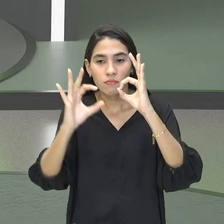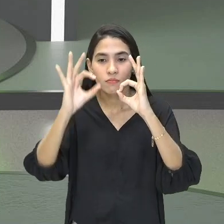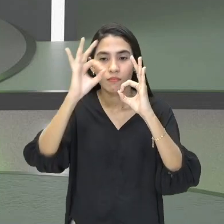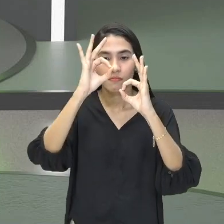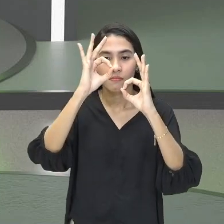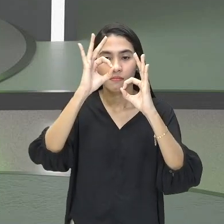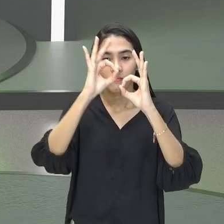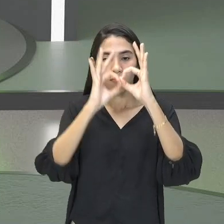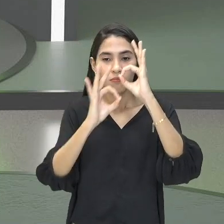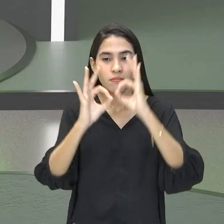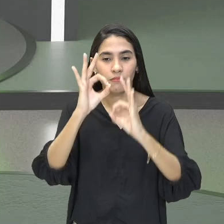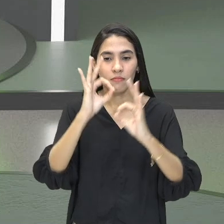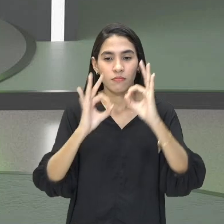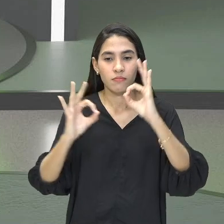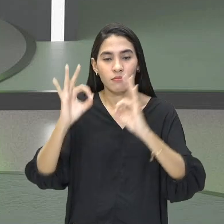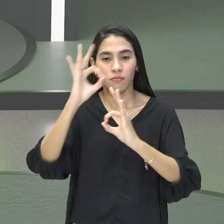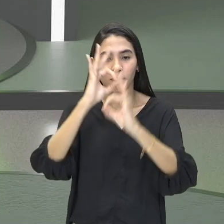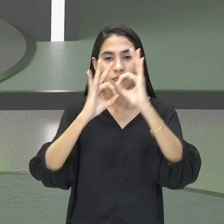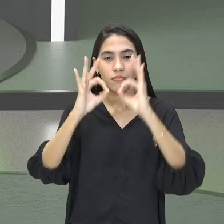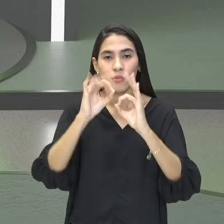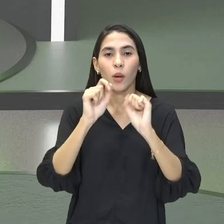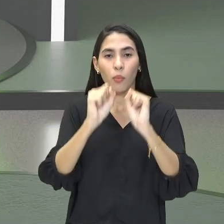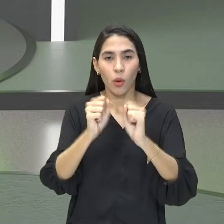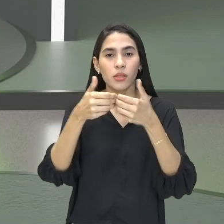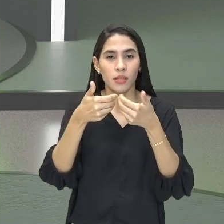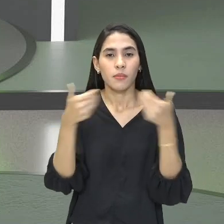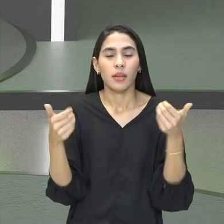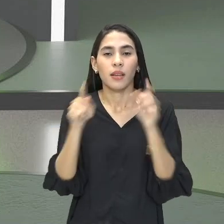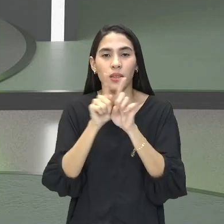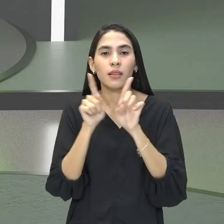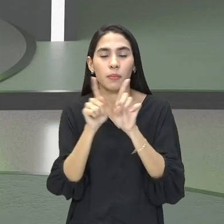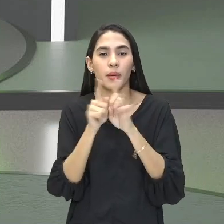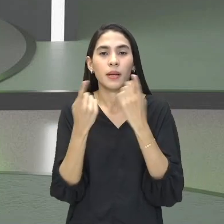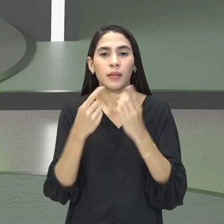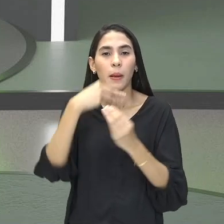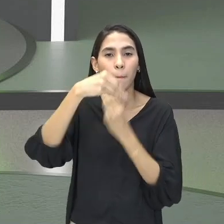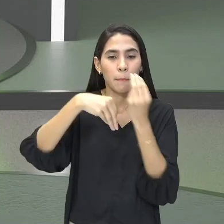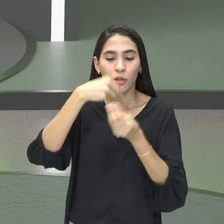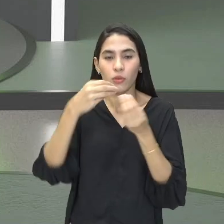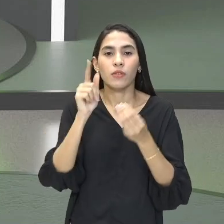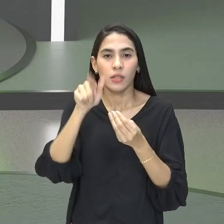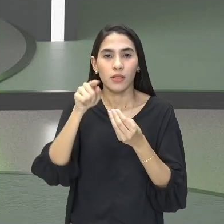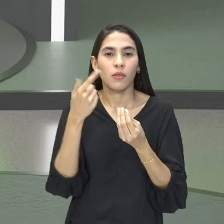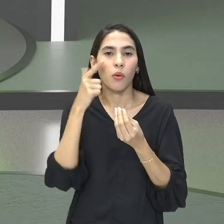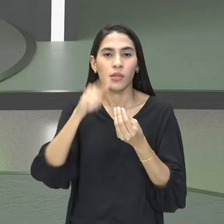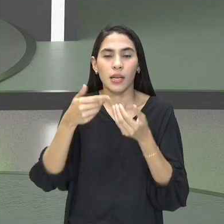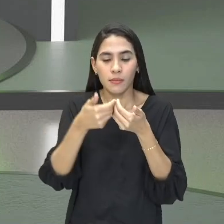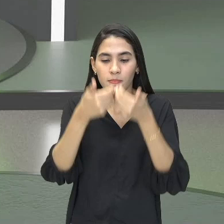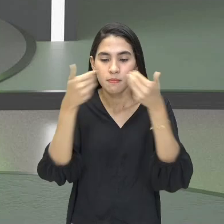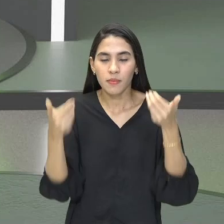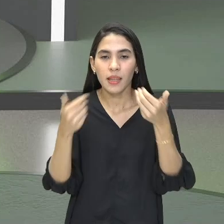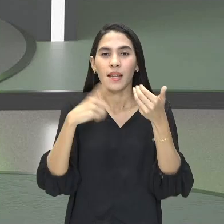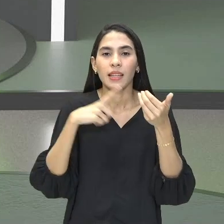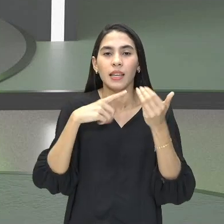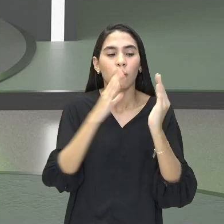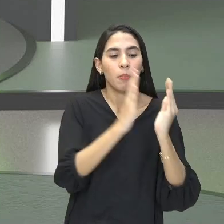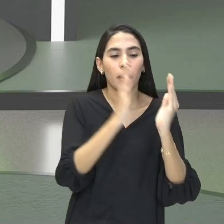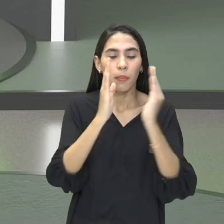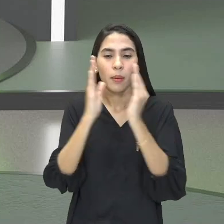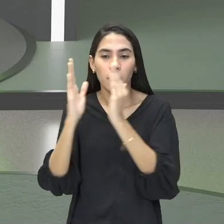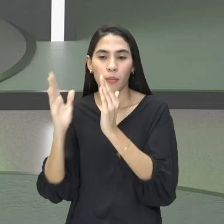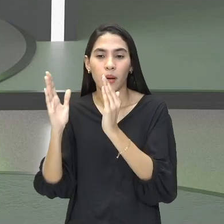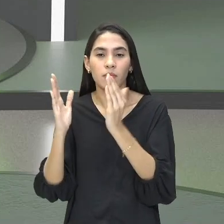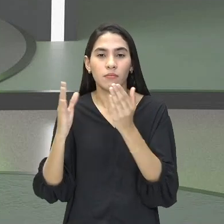pode separar esses componentes dessa mistura por processos